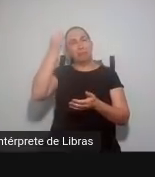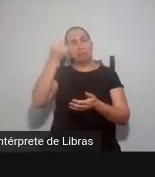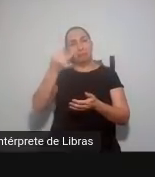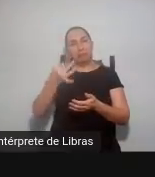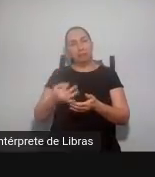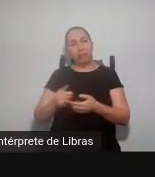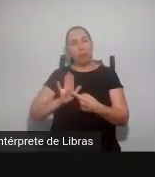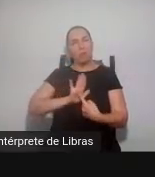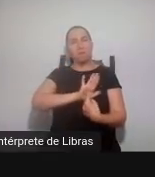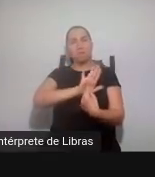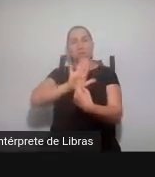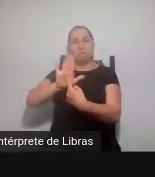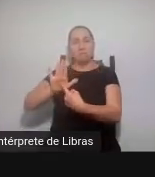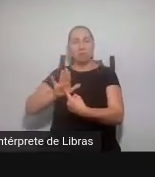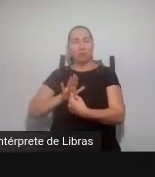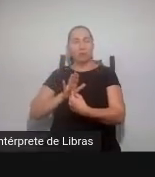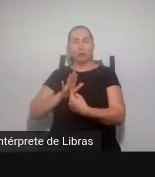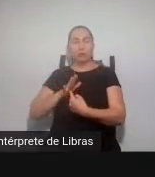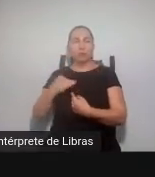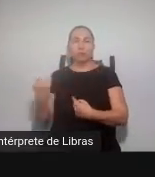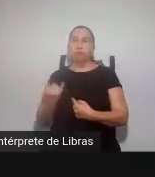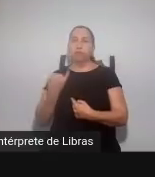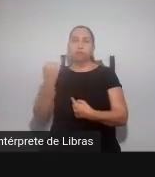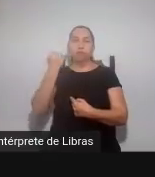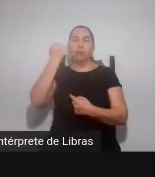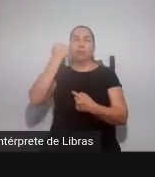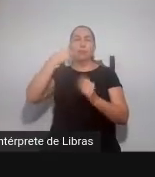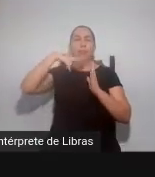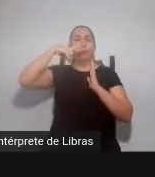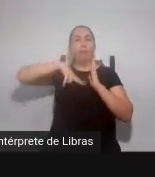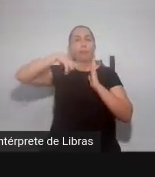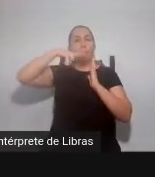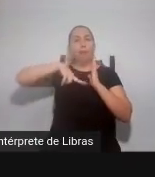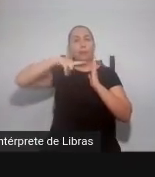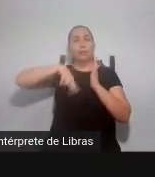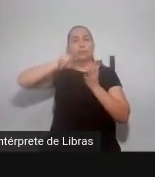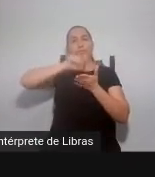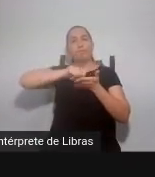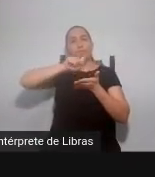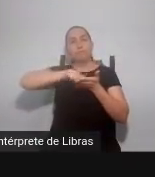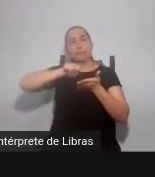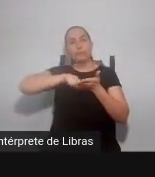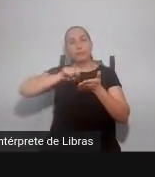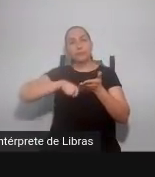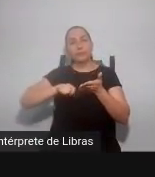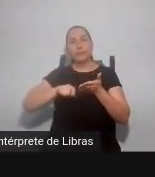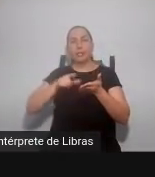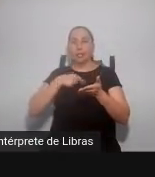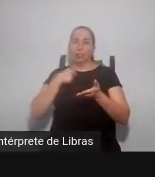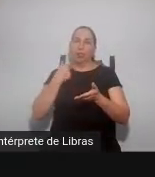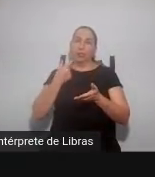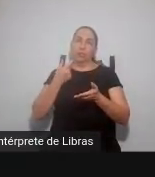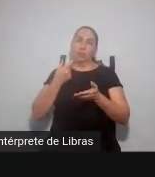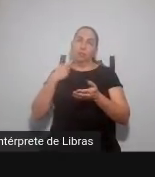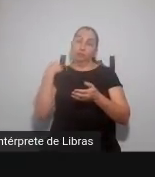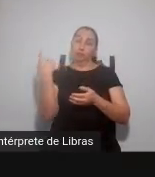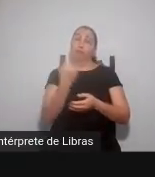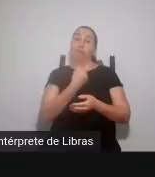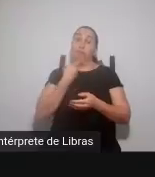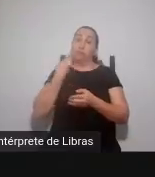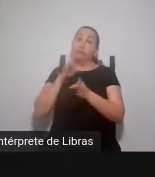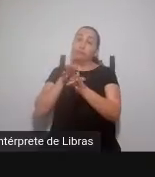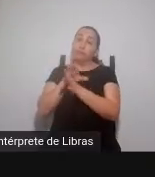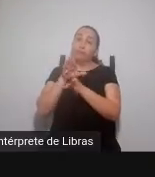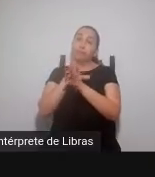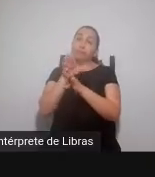dos contextos de uso da leitura e da escrita que nós estamos propondo às crianças. Deu, né? Sim,